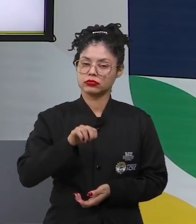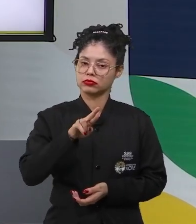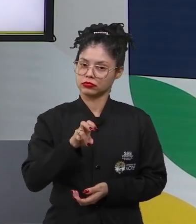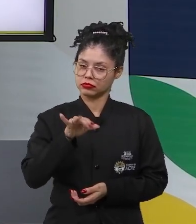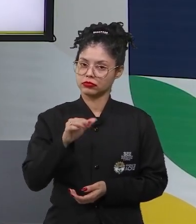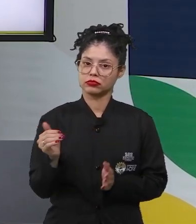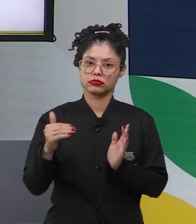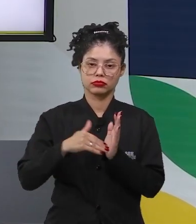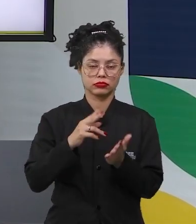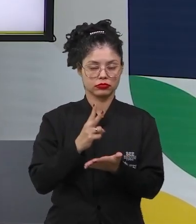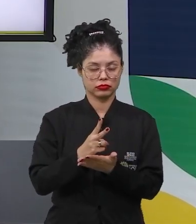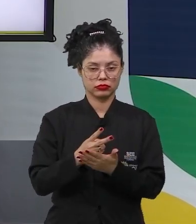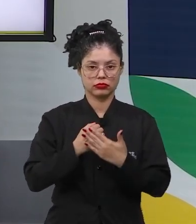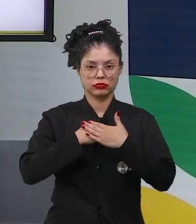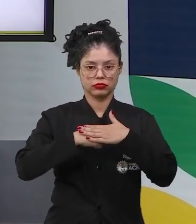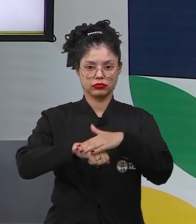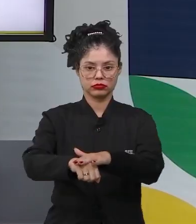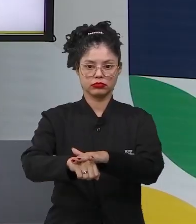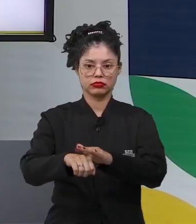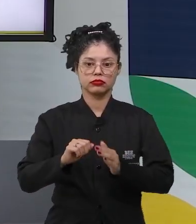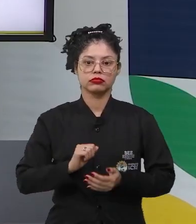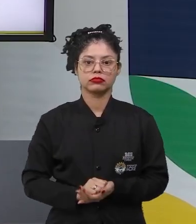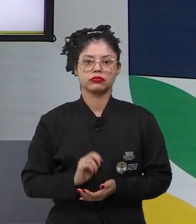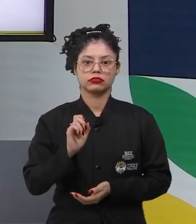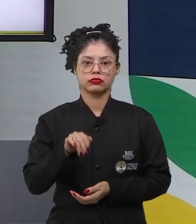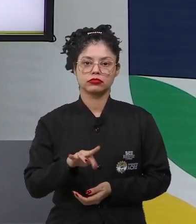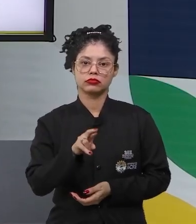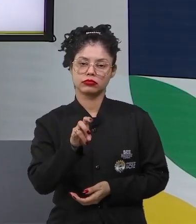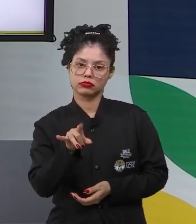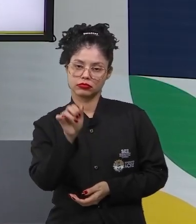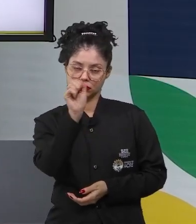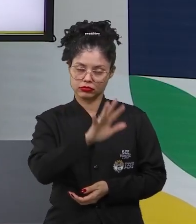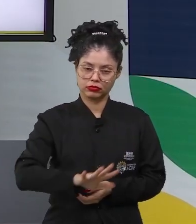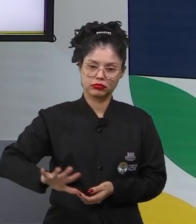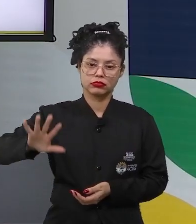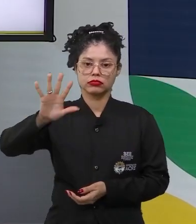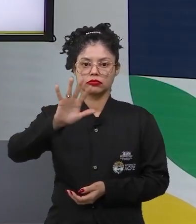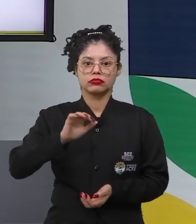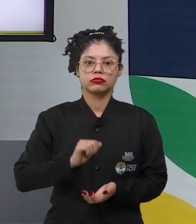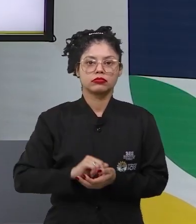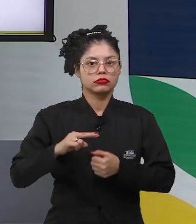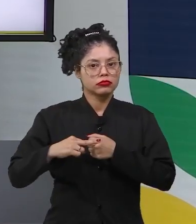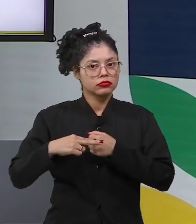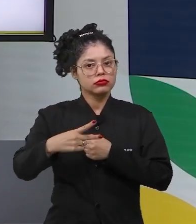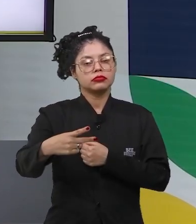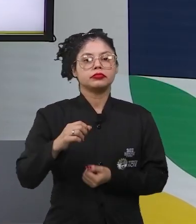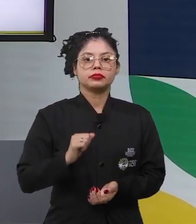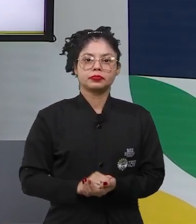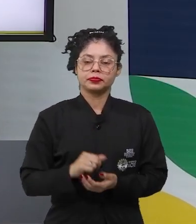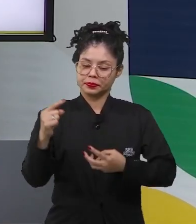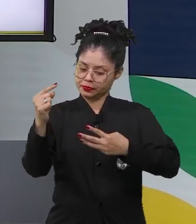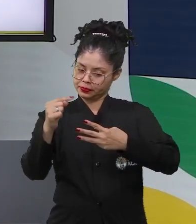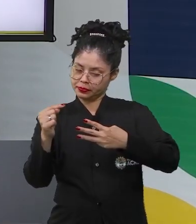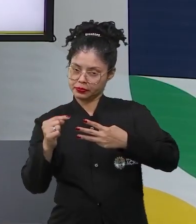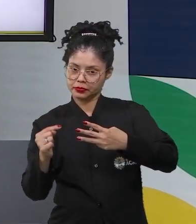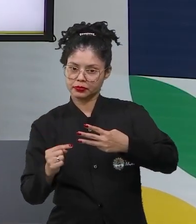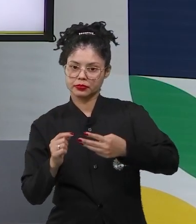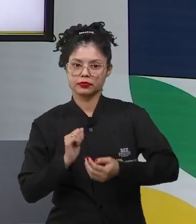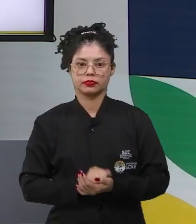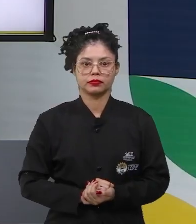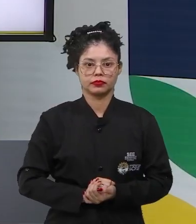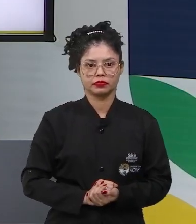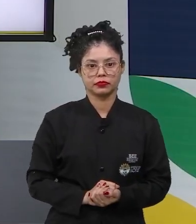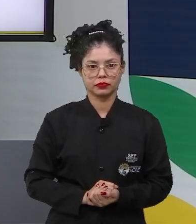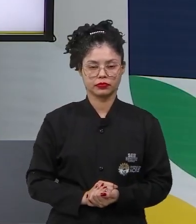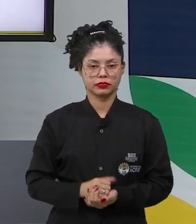e até mesmo racismo. O ultranacionalismo, ele vai acabar sendo uma consequência aí desses 3 elementos.